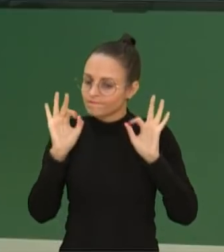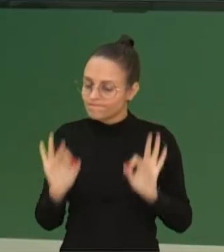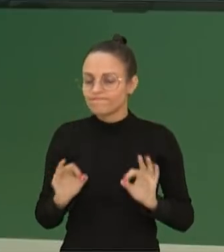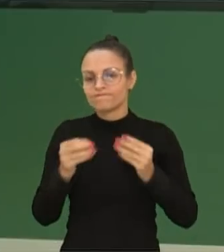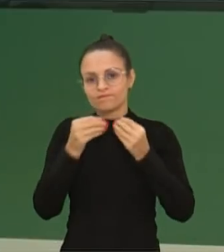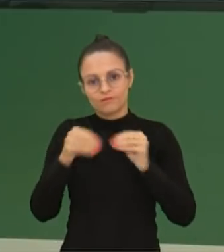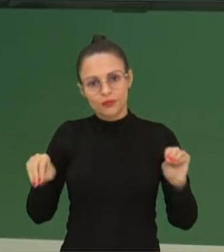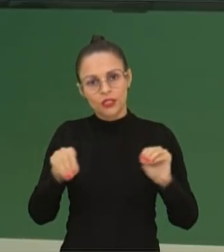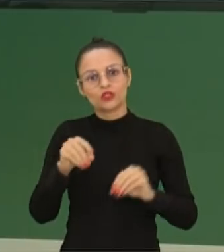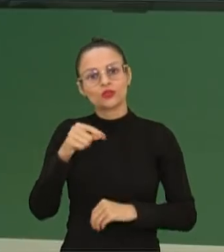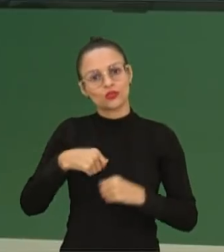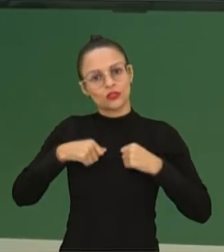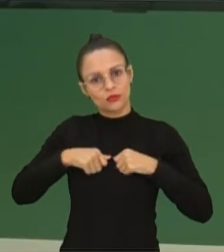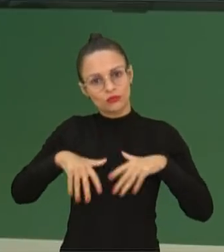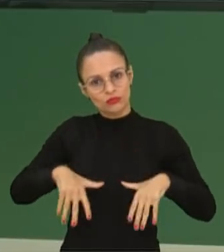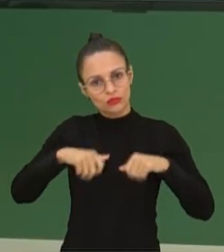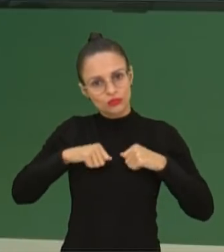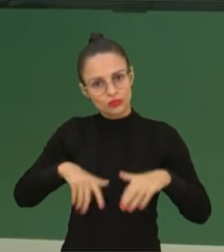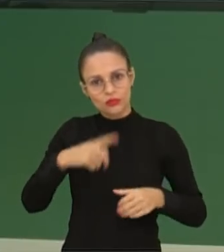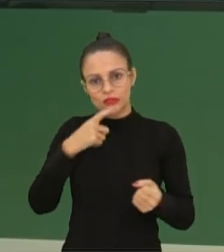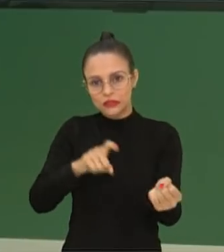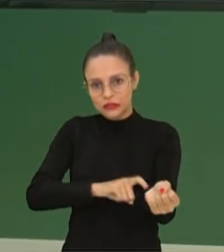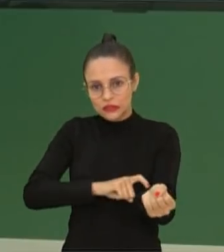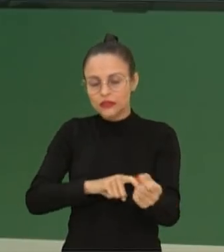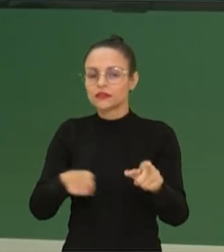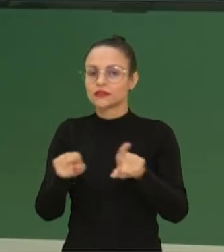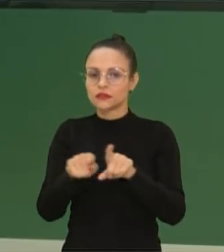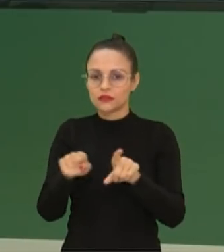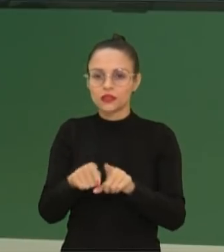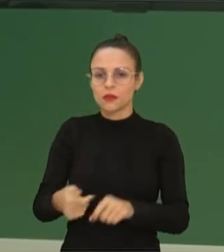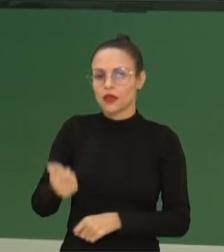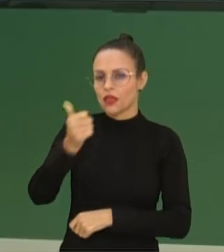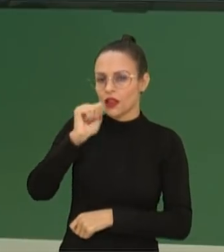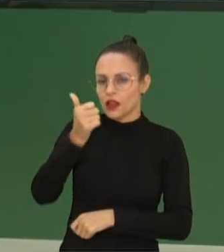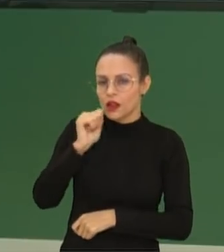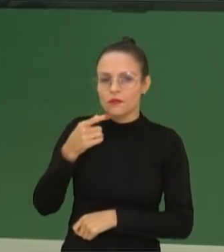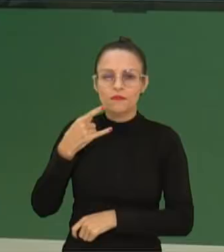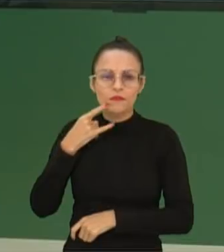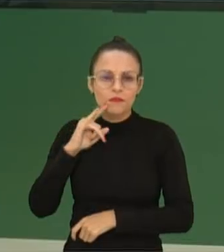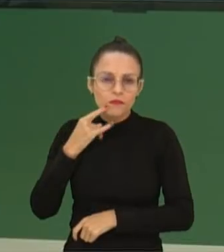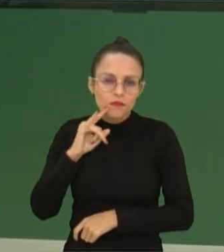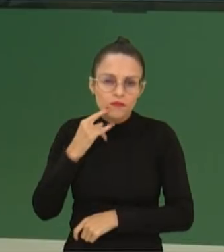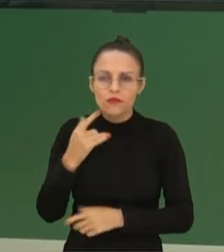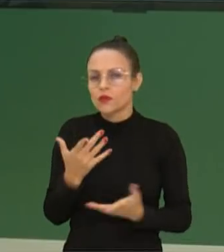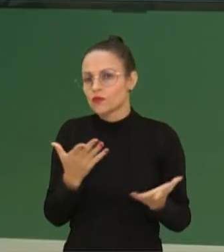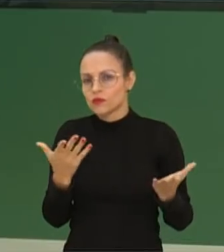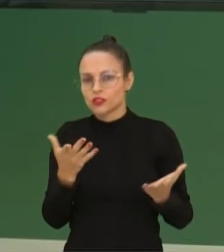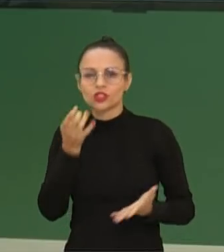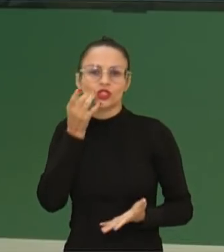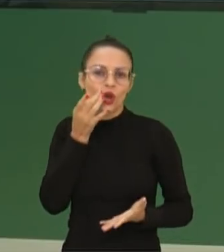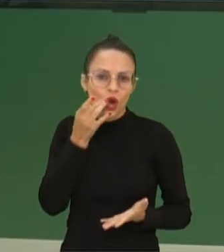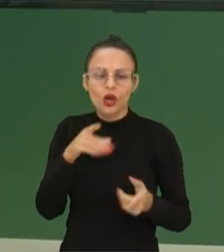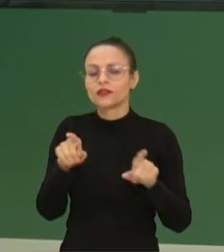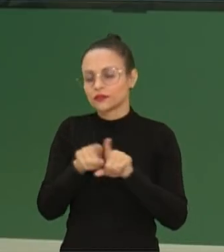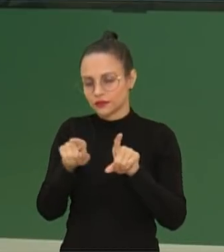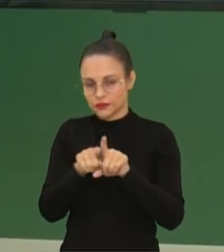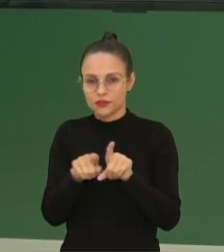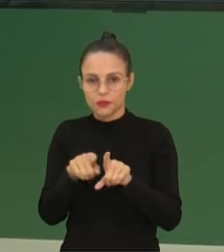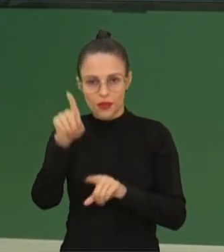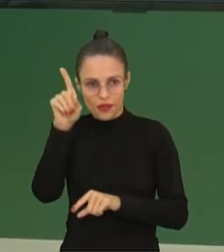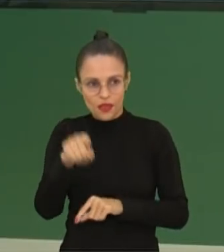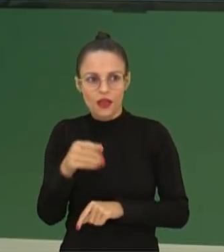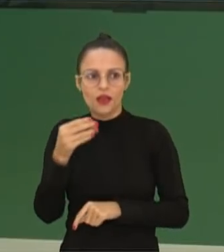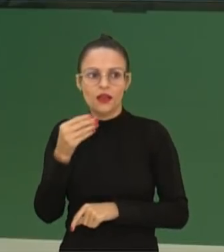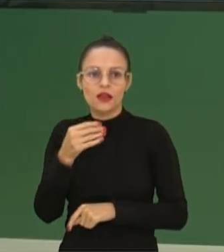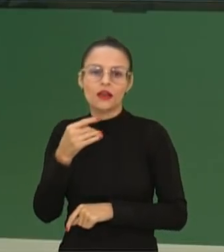muito o fluxo do sangue, tá? O consumo, né, de álcool, bebidas, outras drogas, tá? O álcool é uma